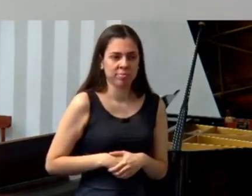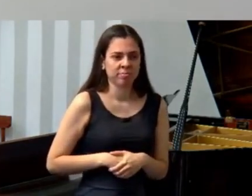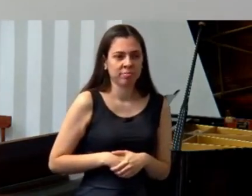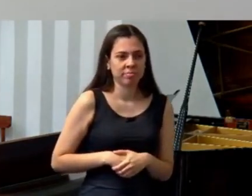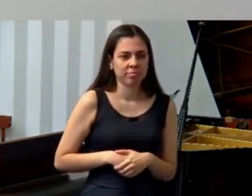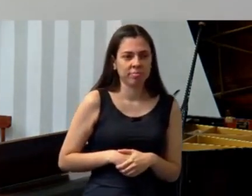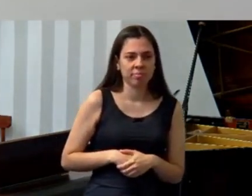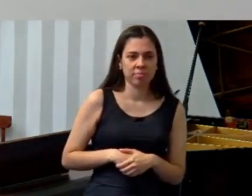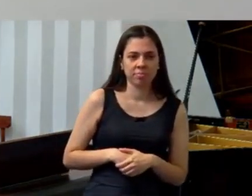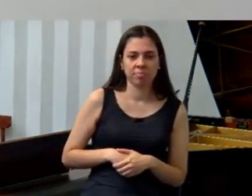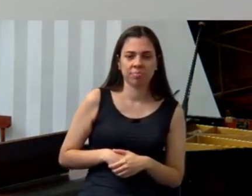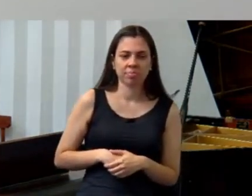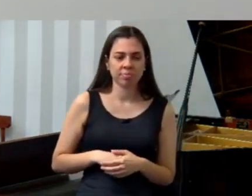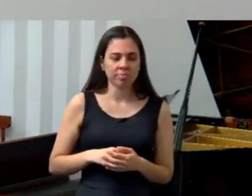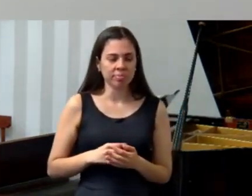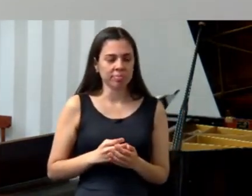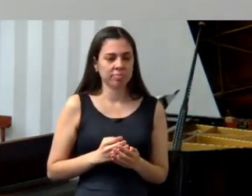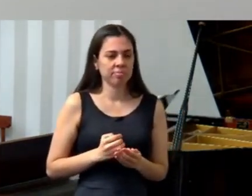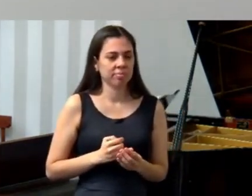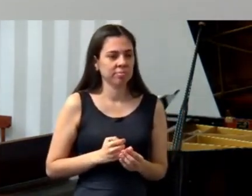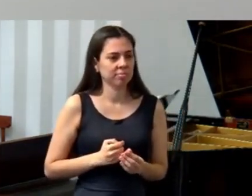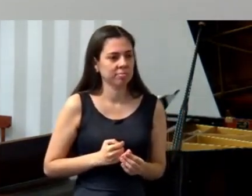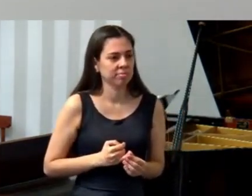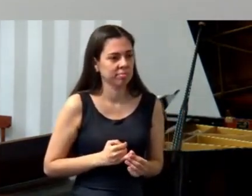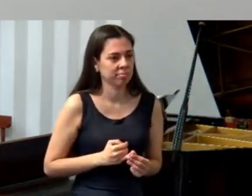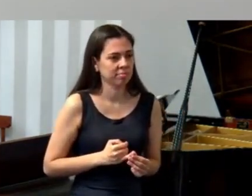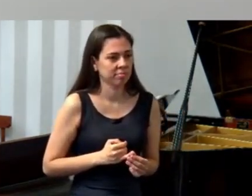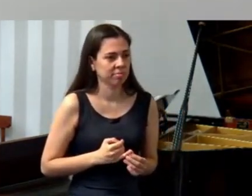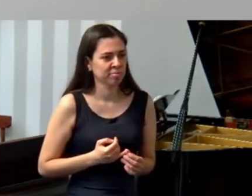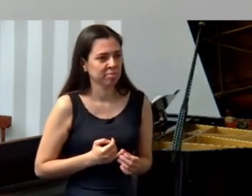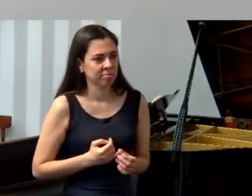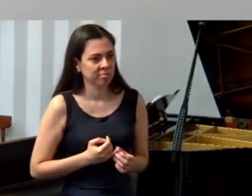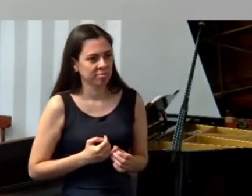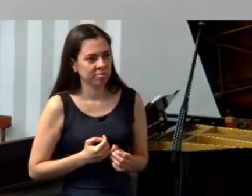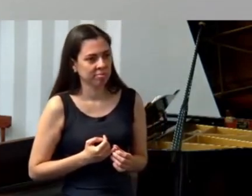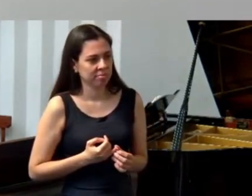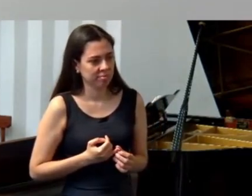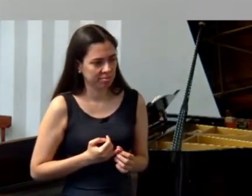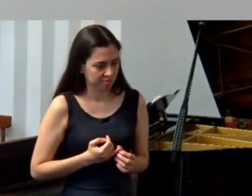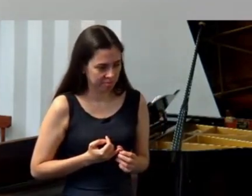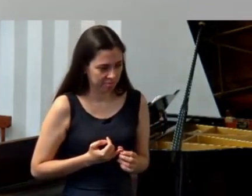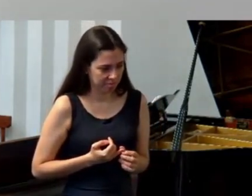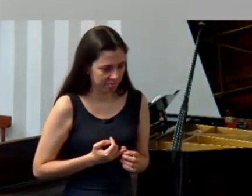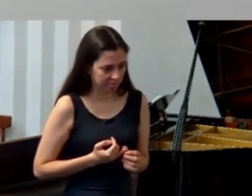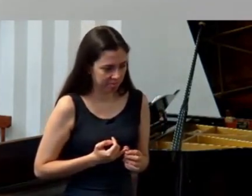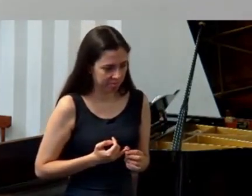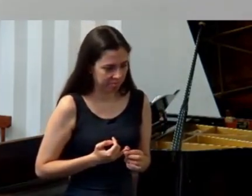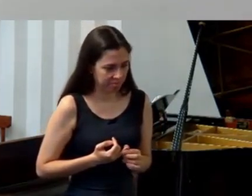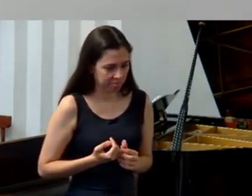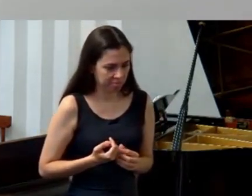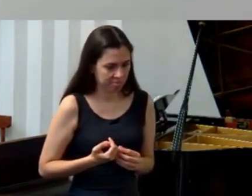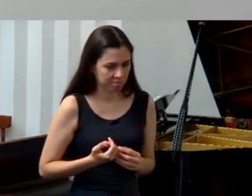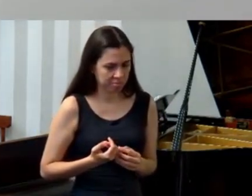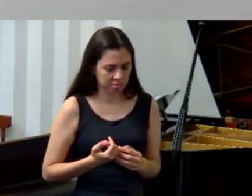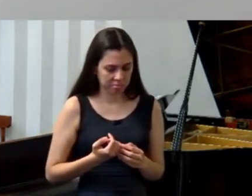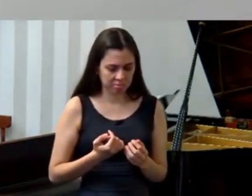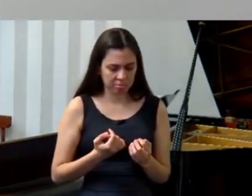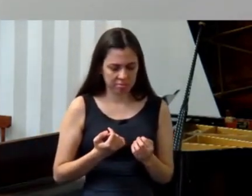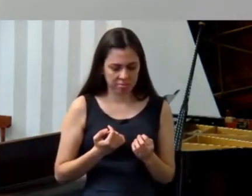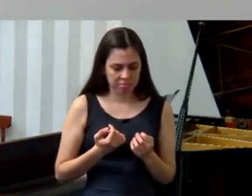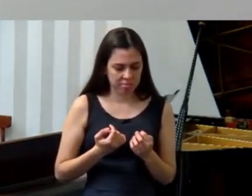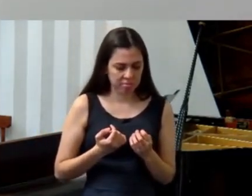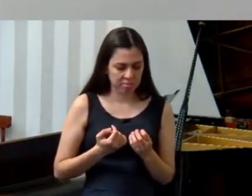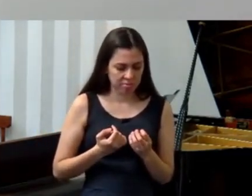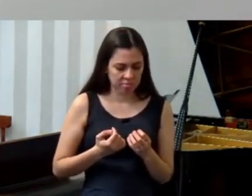crises mostram quem somos. Nossa fraqueza, as nossas debilidades,